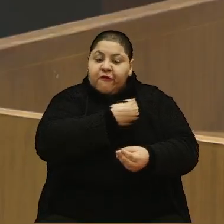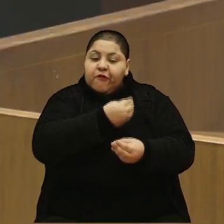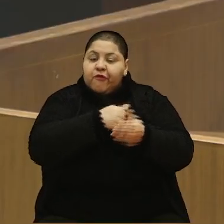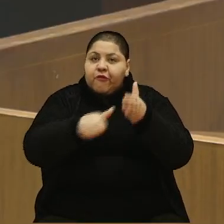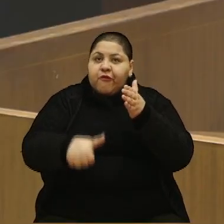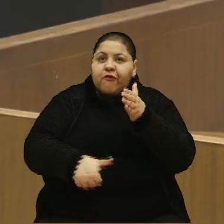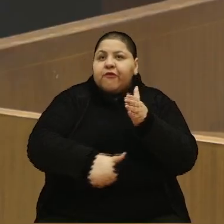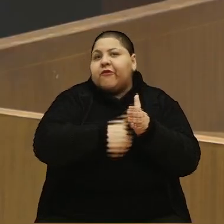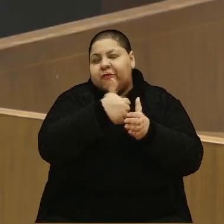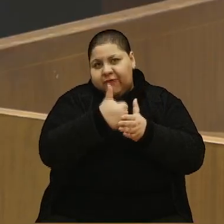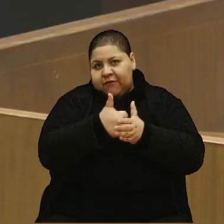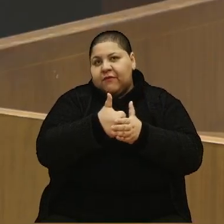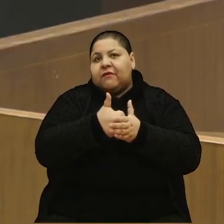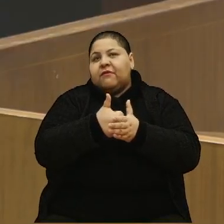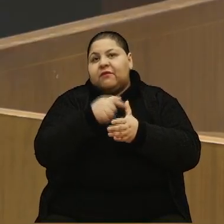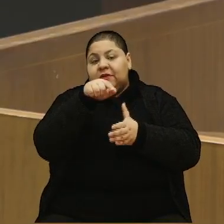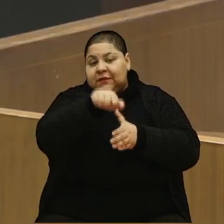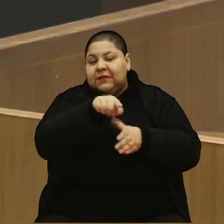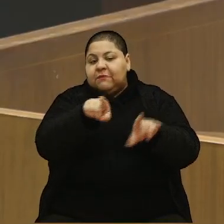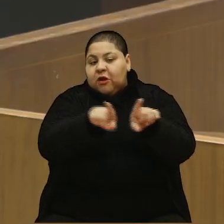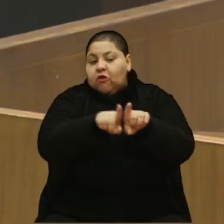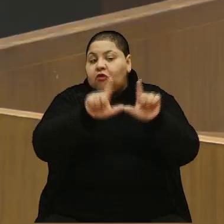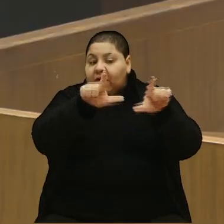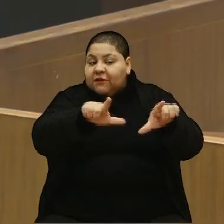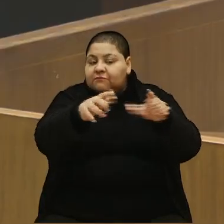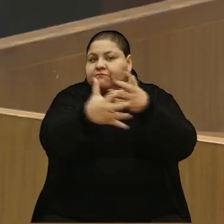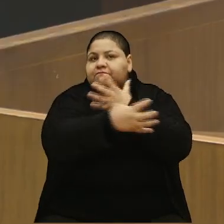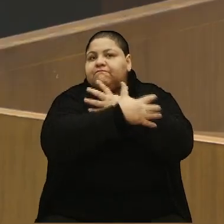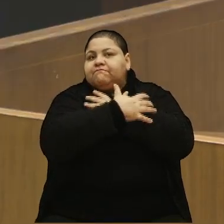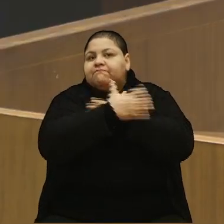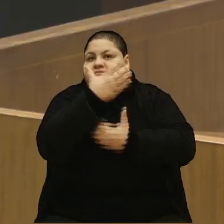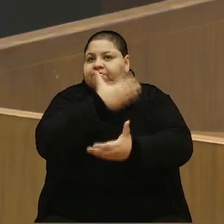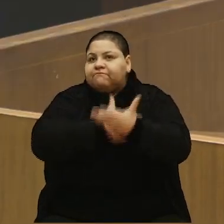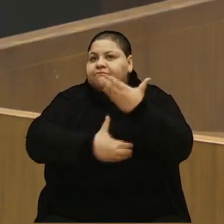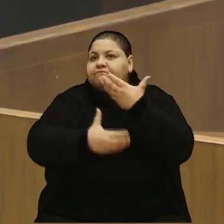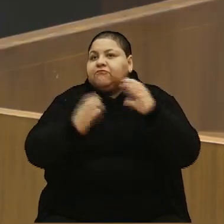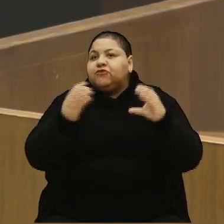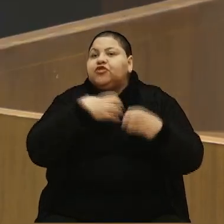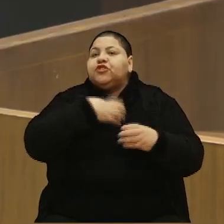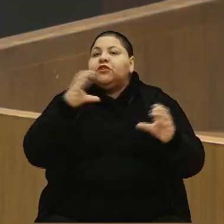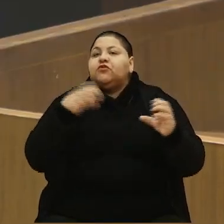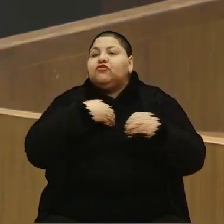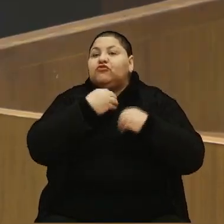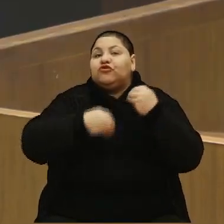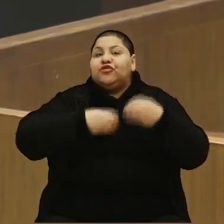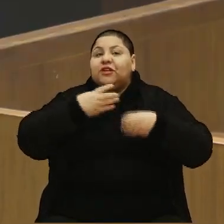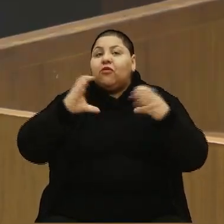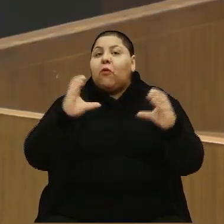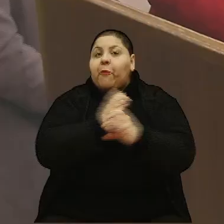condição melhor, e é onde eles são acolhidos em toda a sua integralidade.